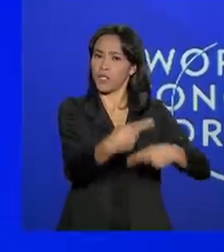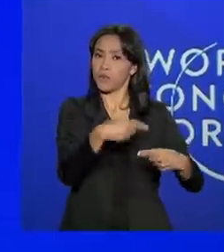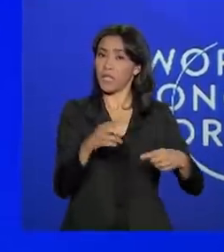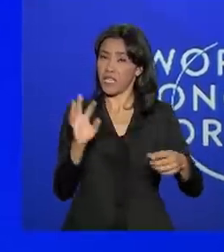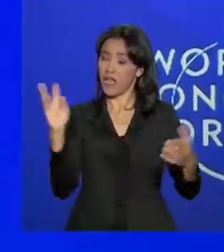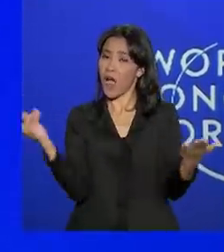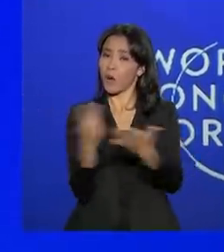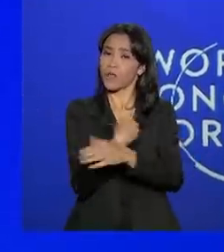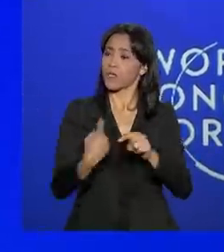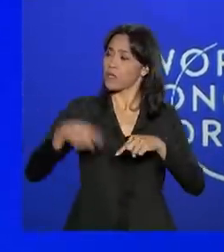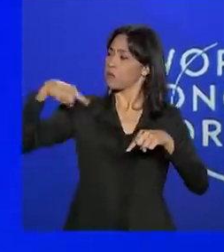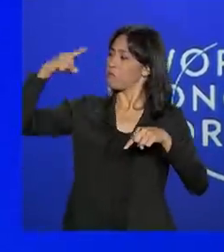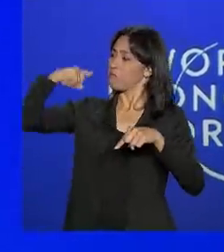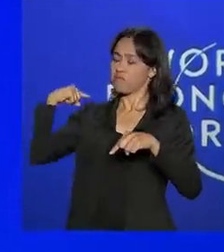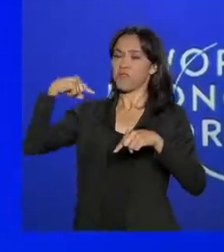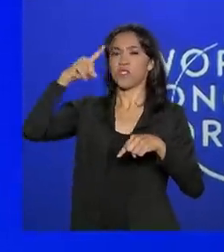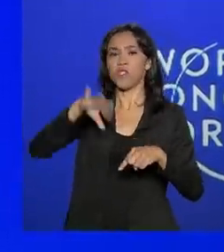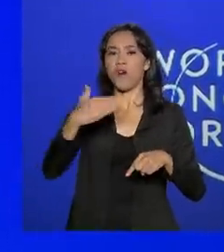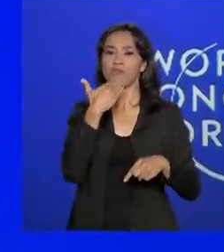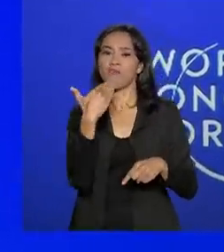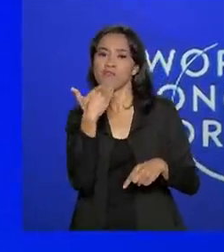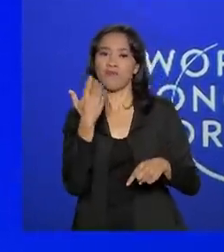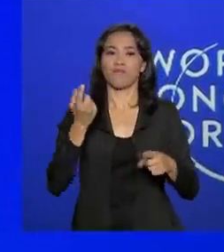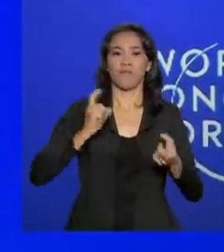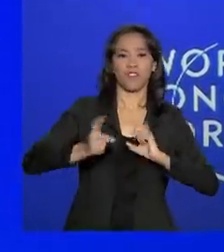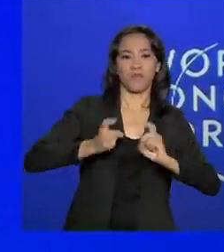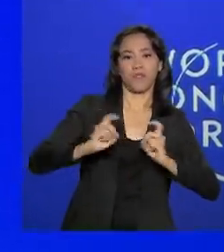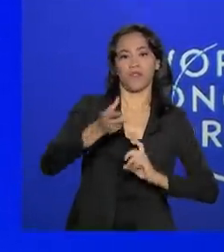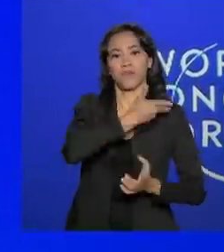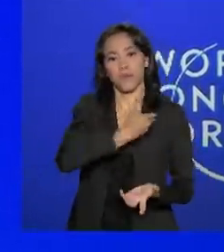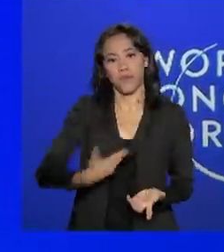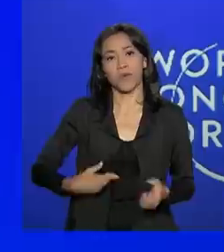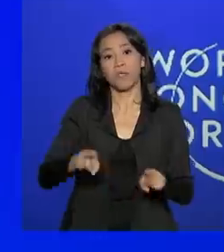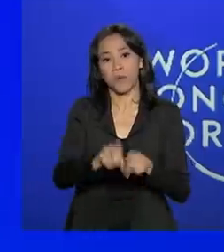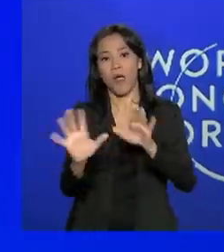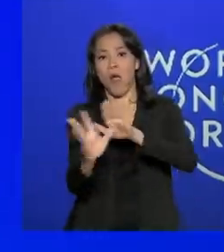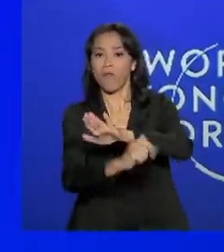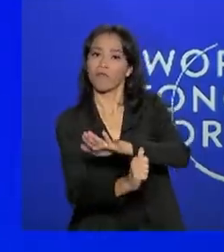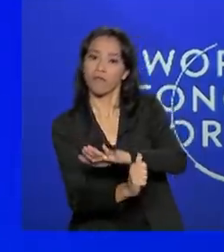geraram ineficiência do Estado e corrupção.